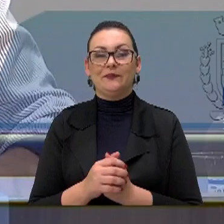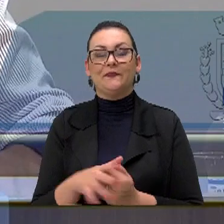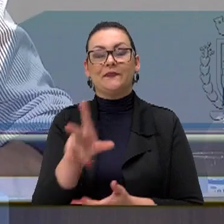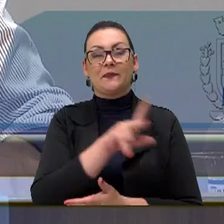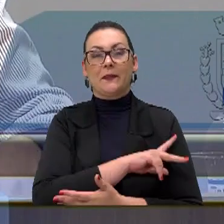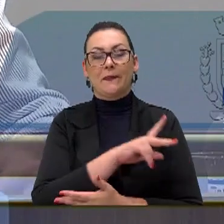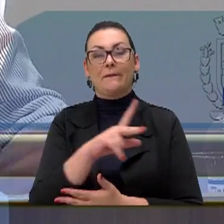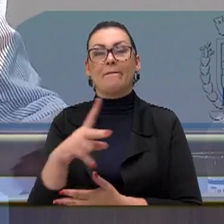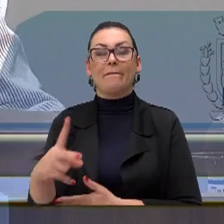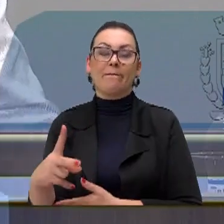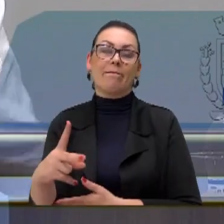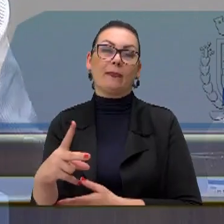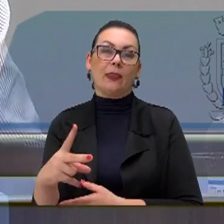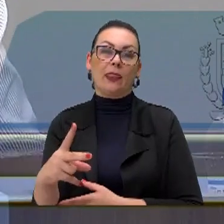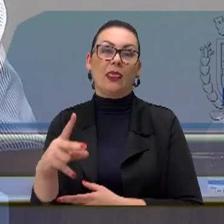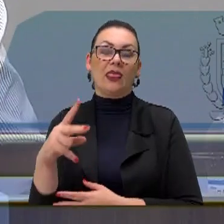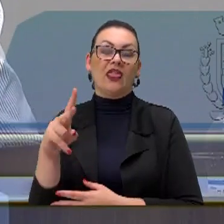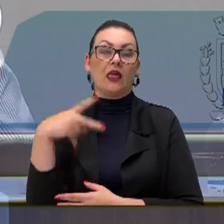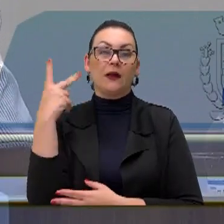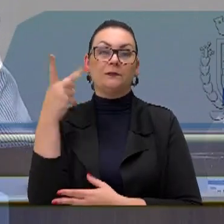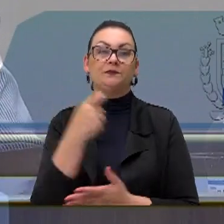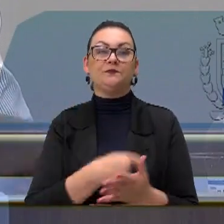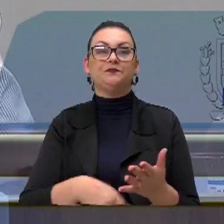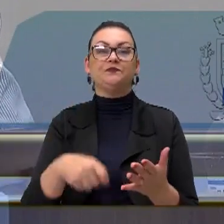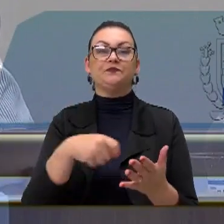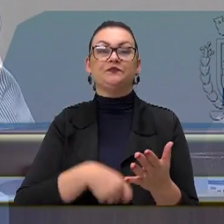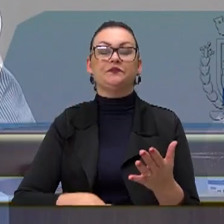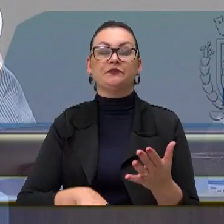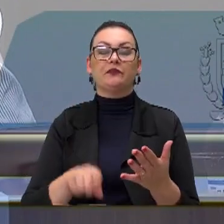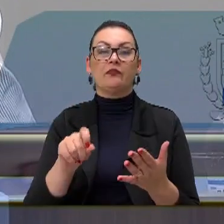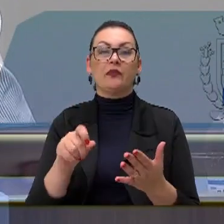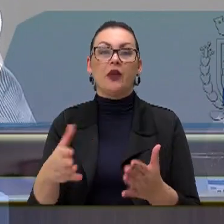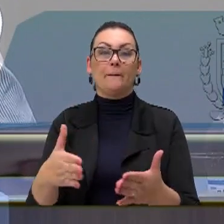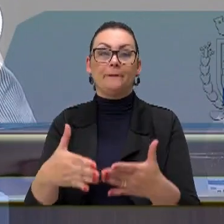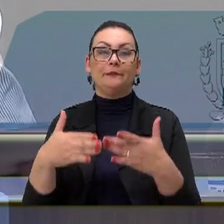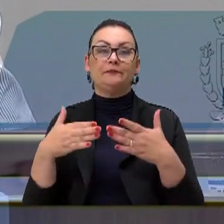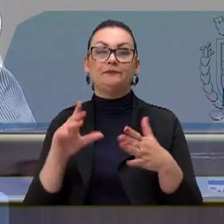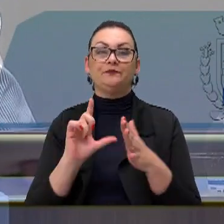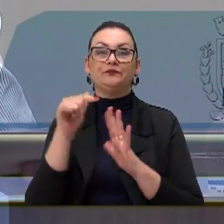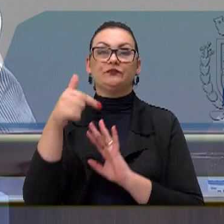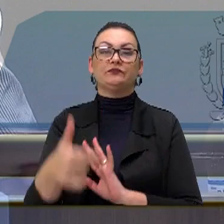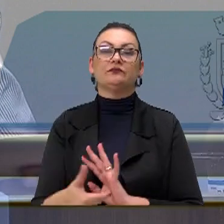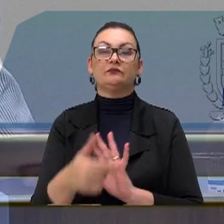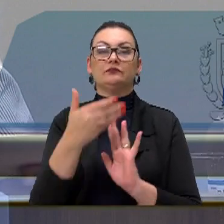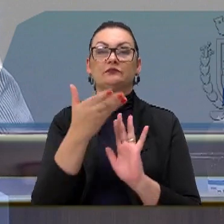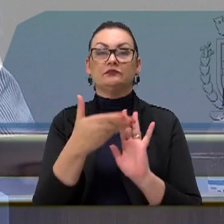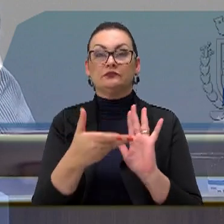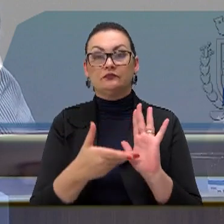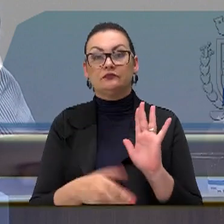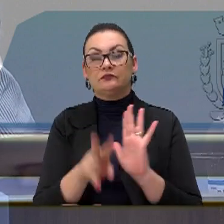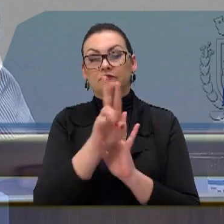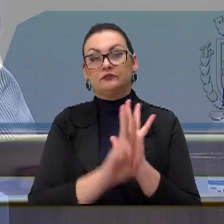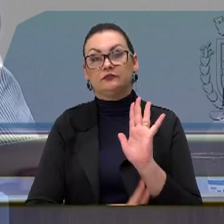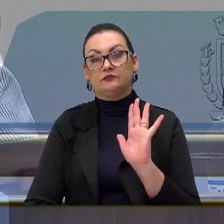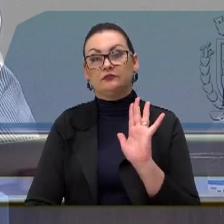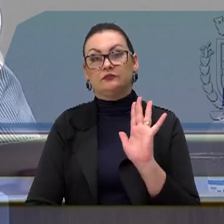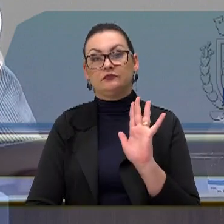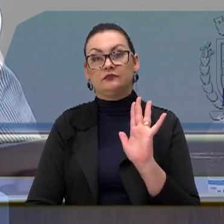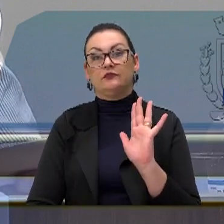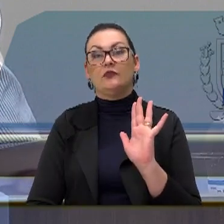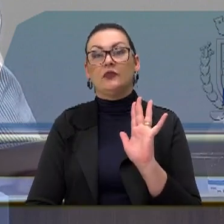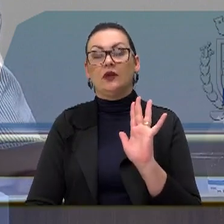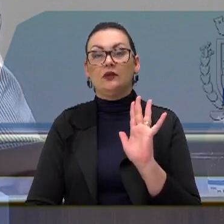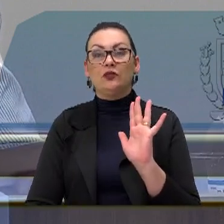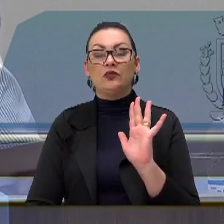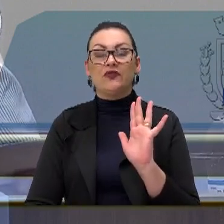Senhora presidente, o vereador que esse subscreve requer que, após os trâmites regimentais,